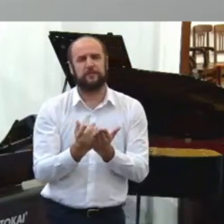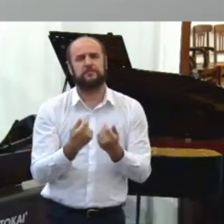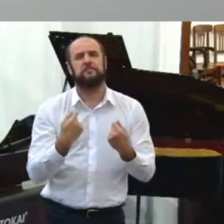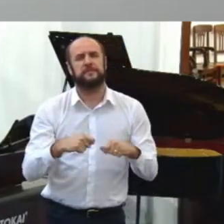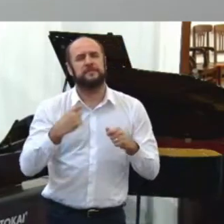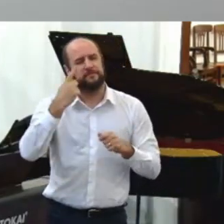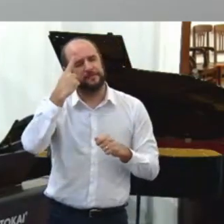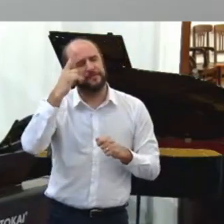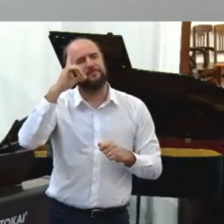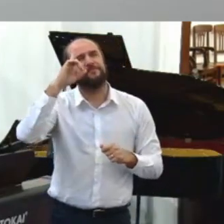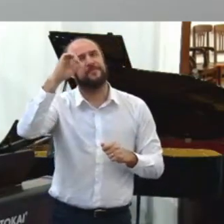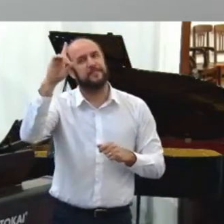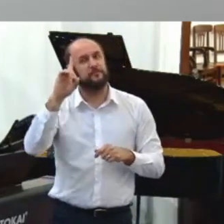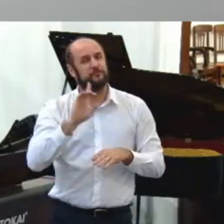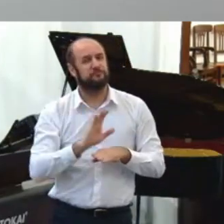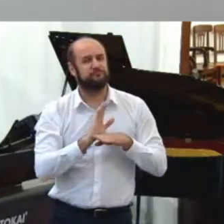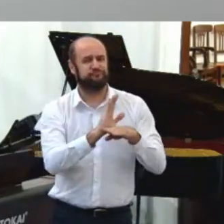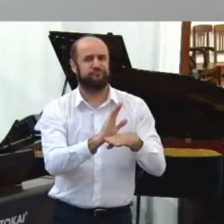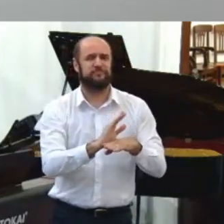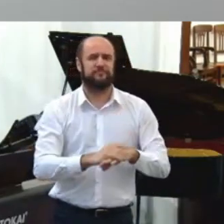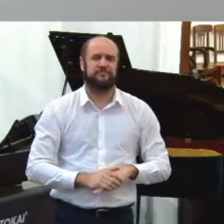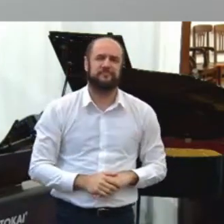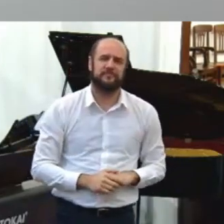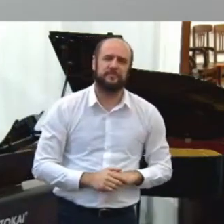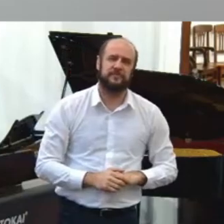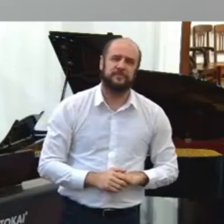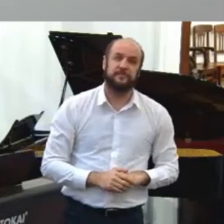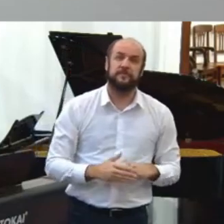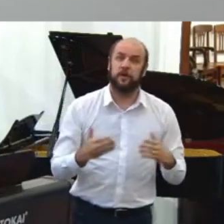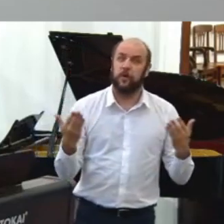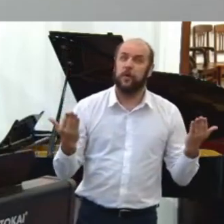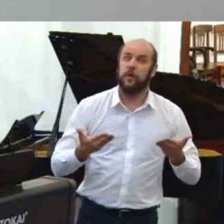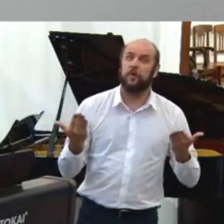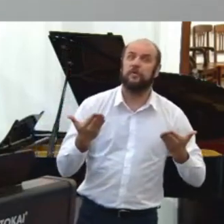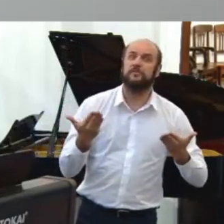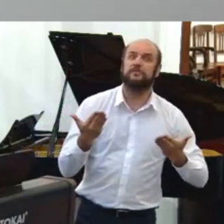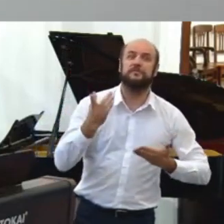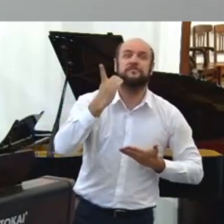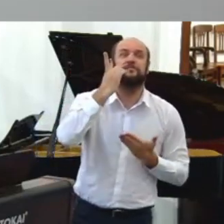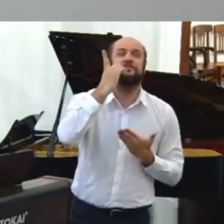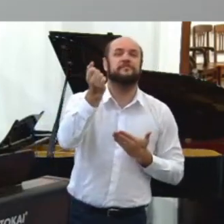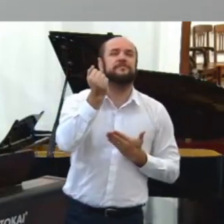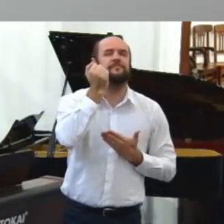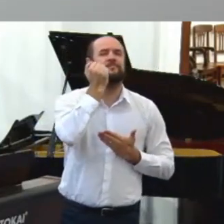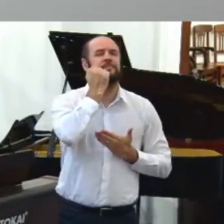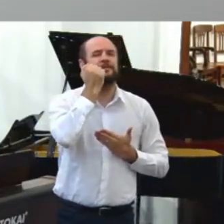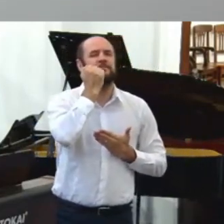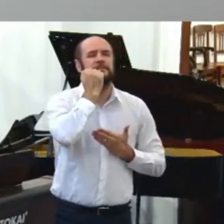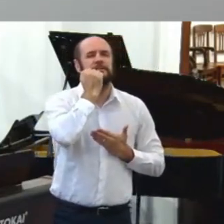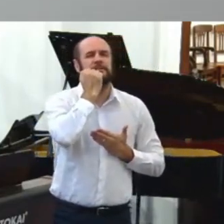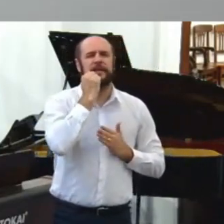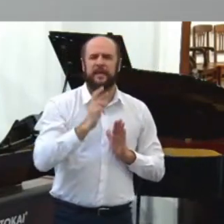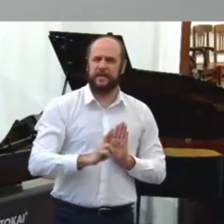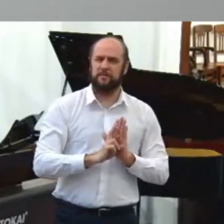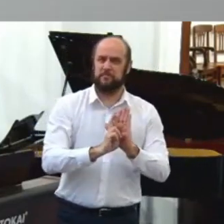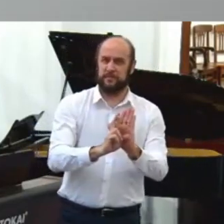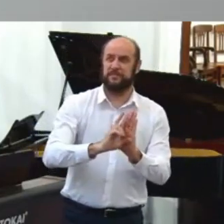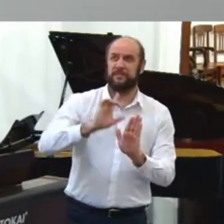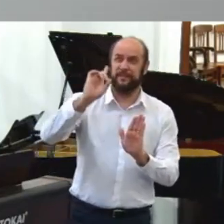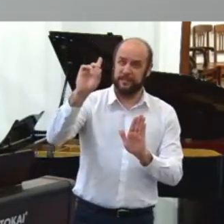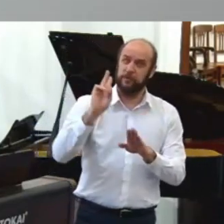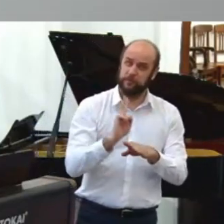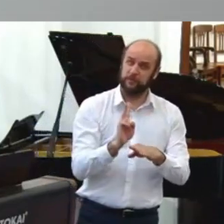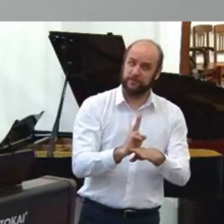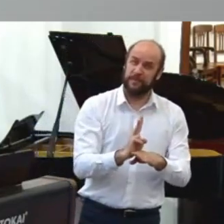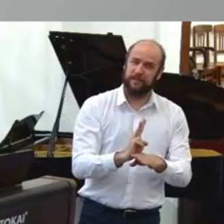vai providenciar. Por isso, nesse dia em que as mães representam muito da